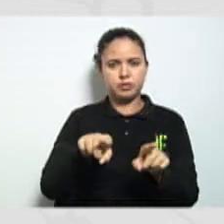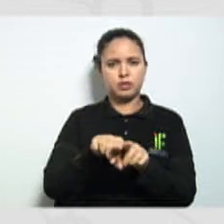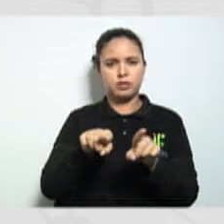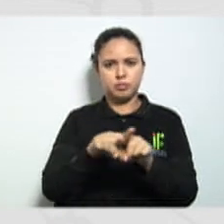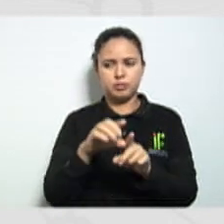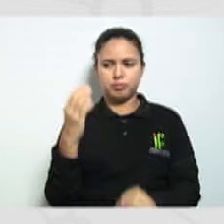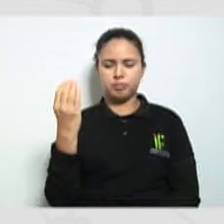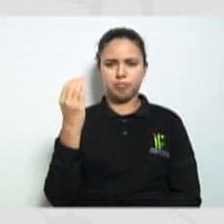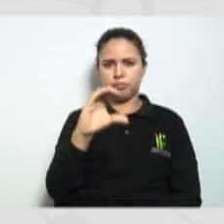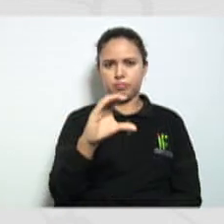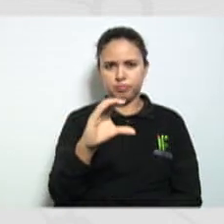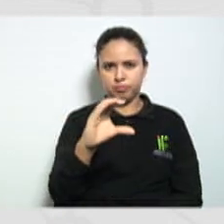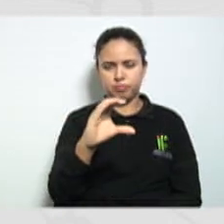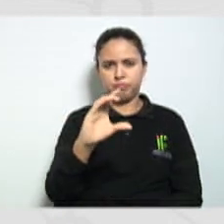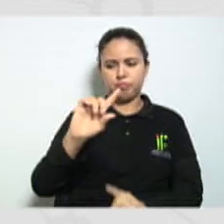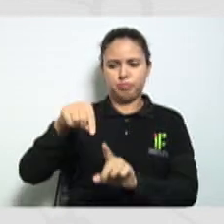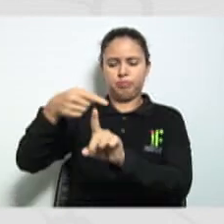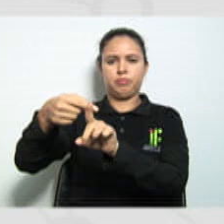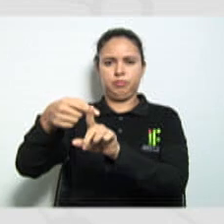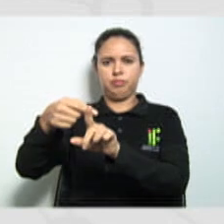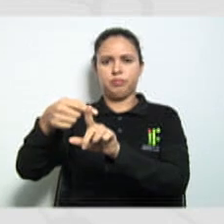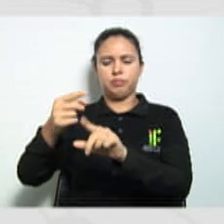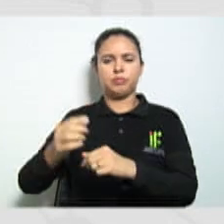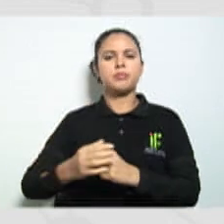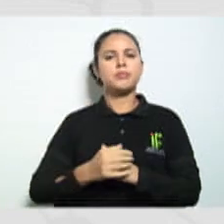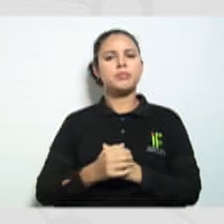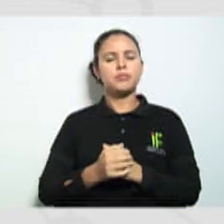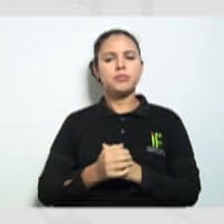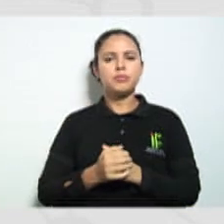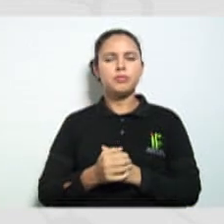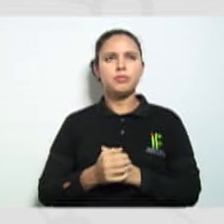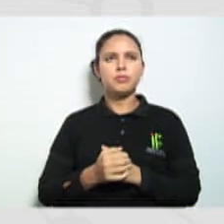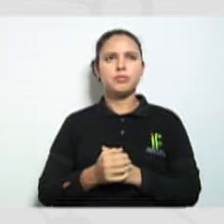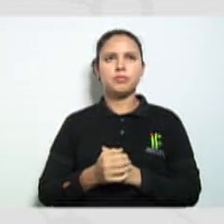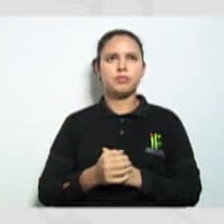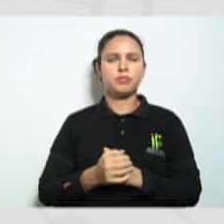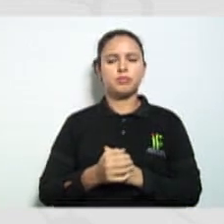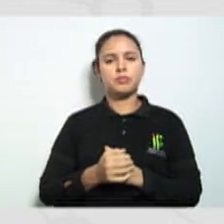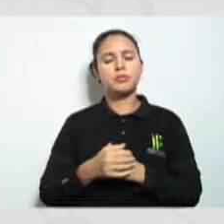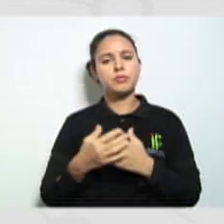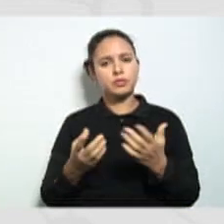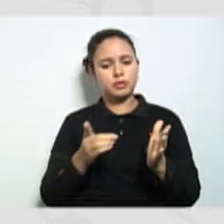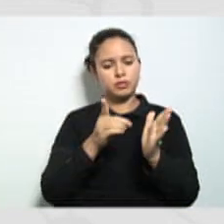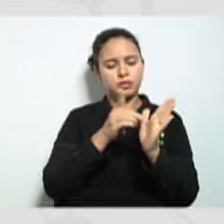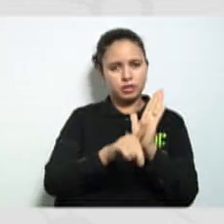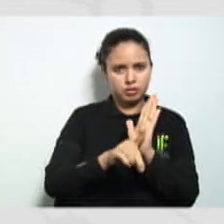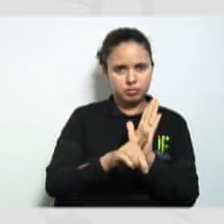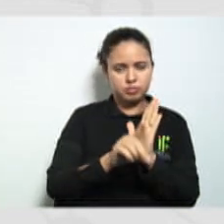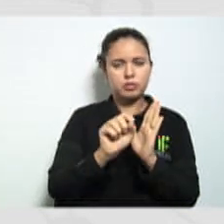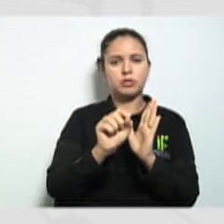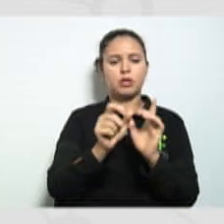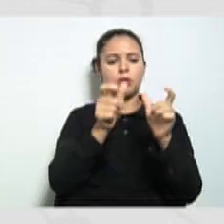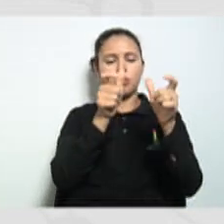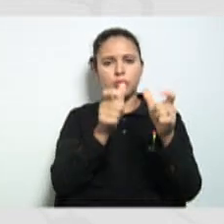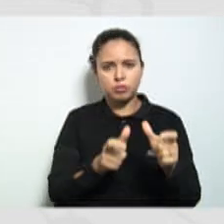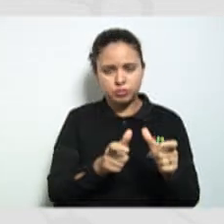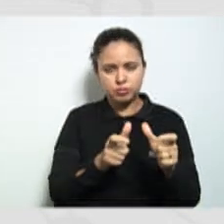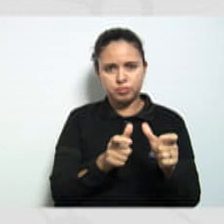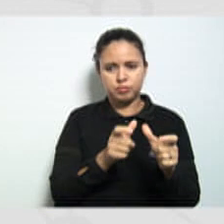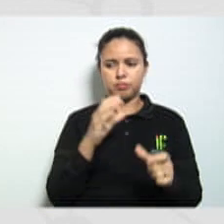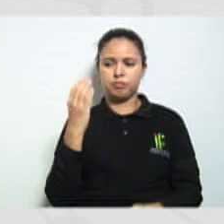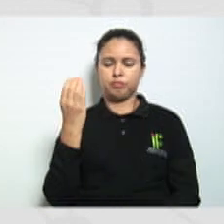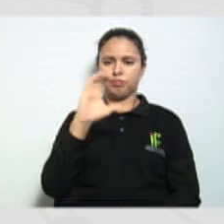e créditos. Então, aquela relação lá, débitos, destino,